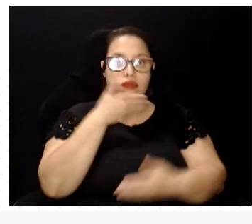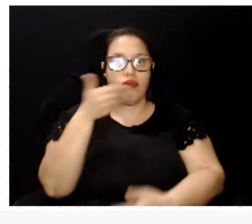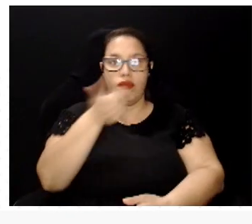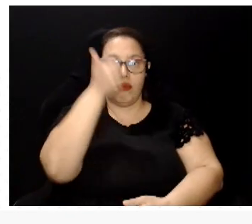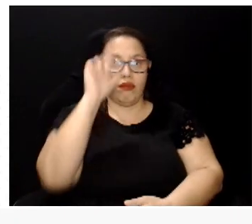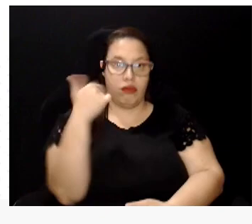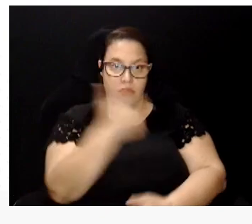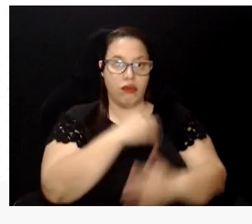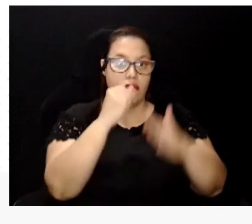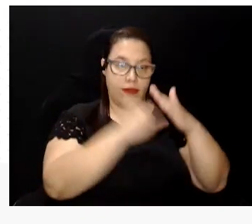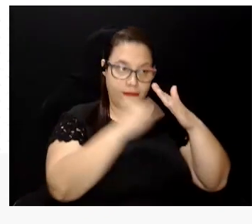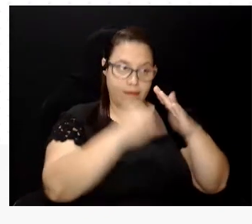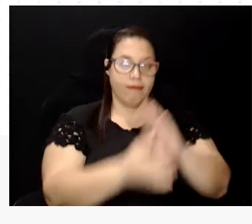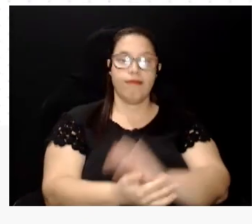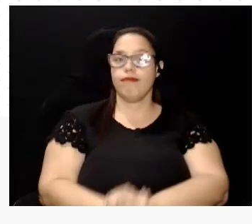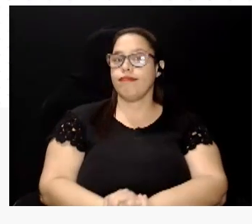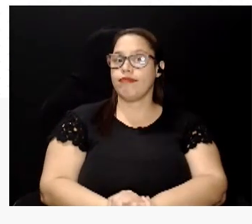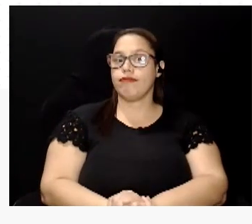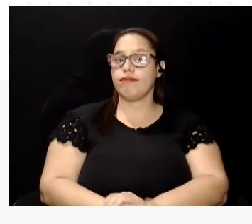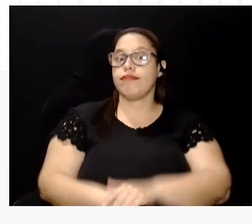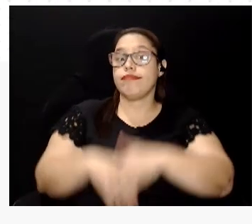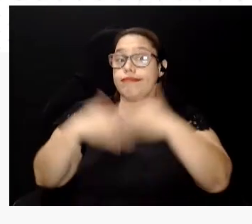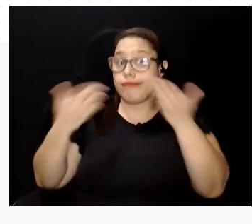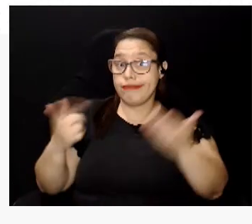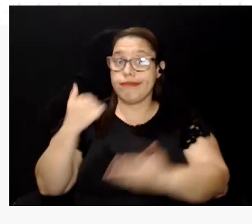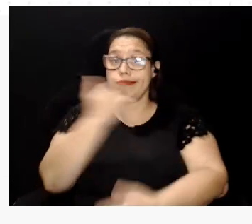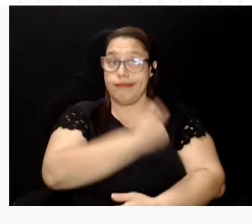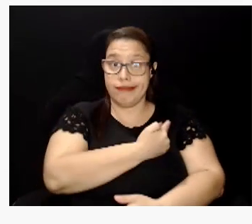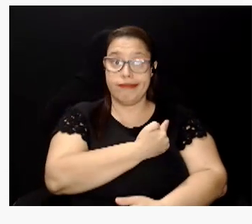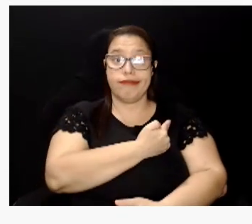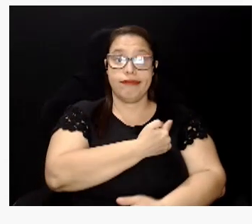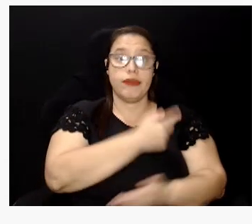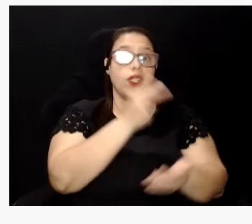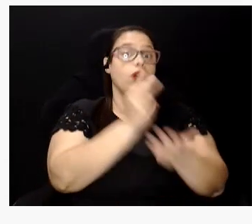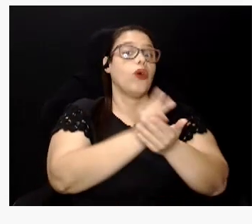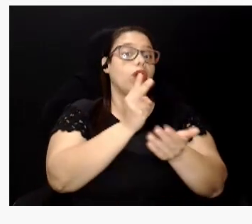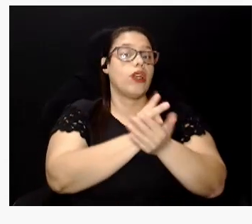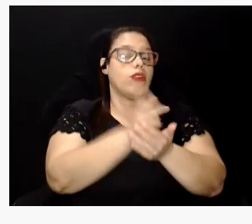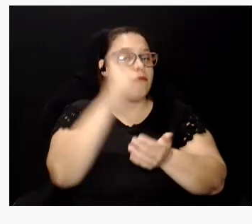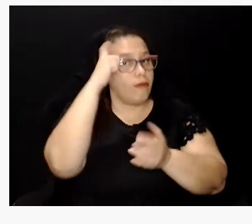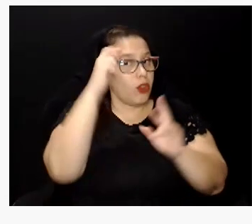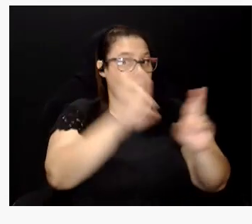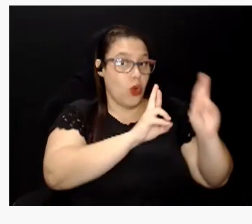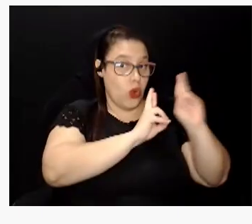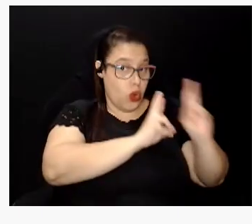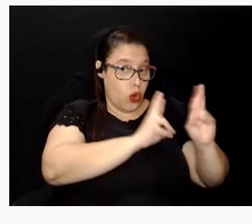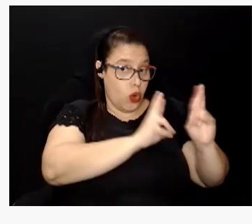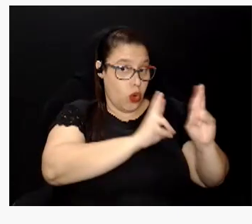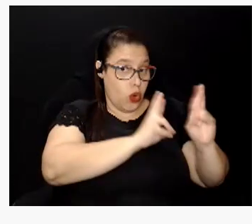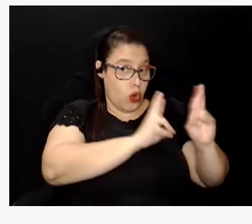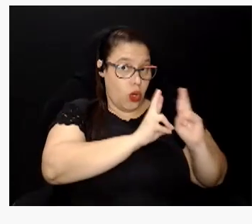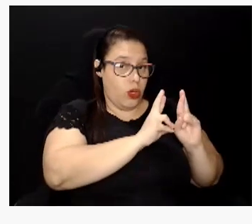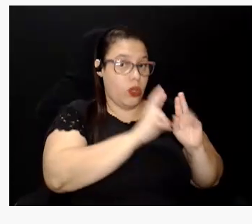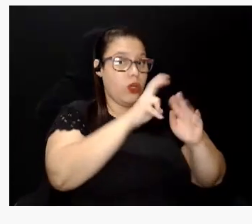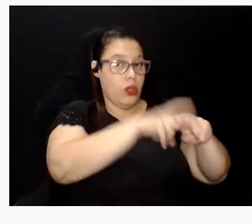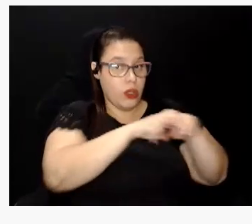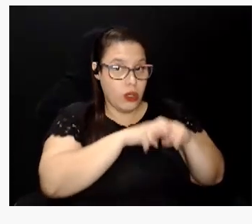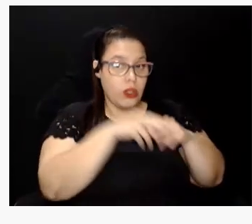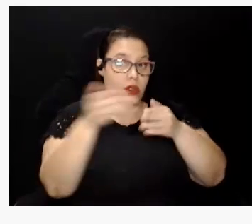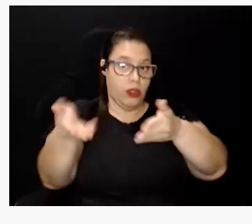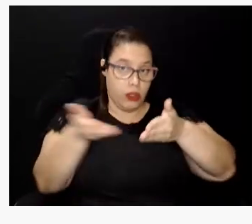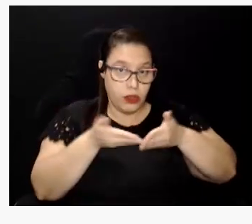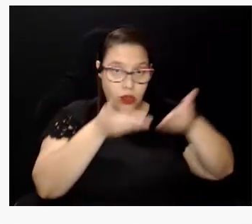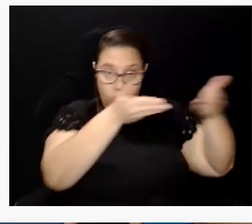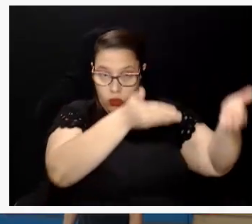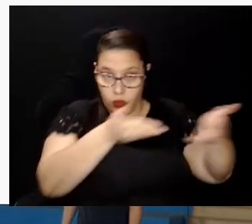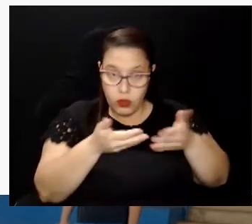instituição. Então a gente sempre está nessa expectativa, né? Por isso que a gente convida todo mundo que